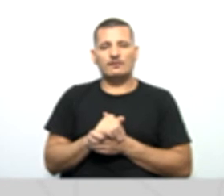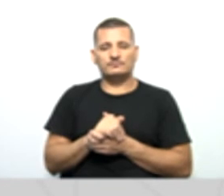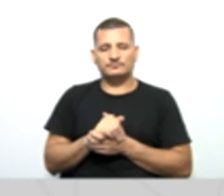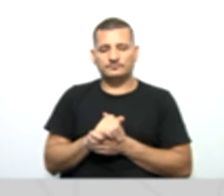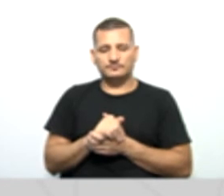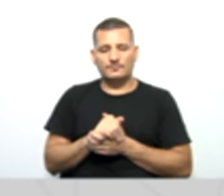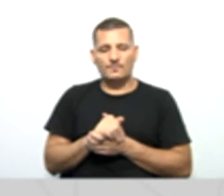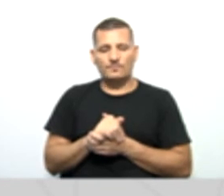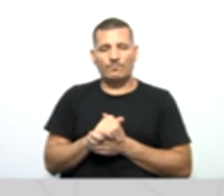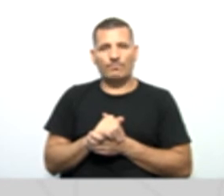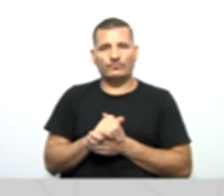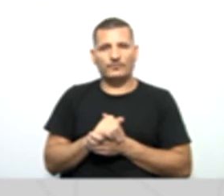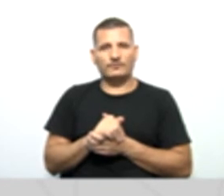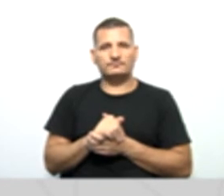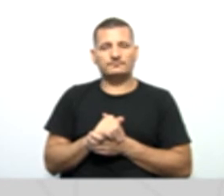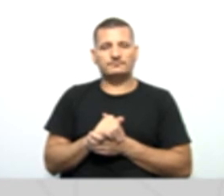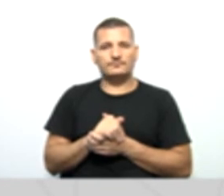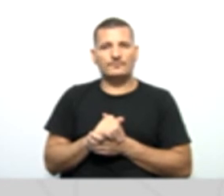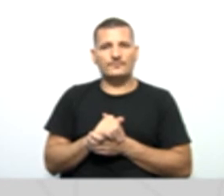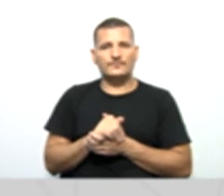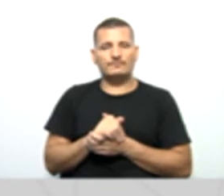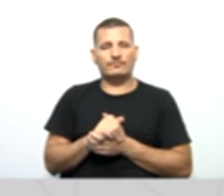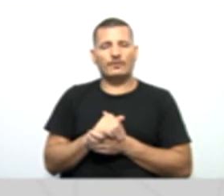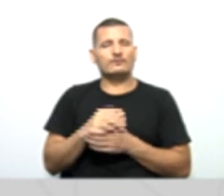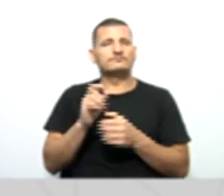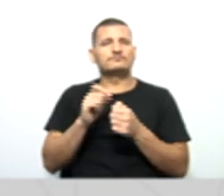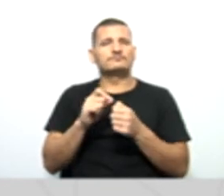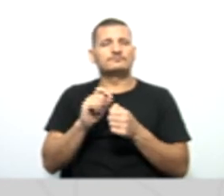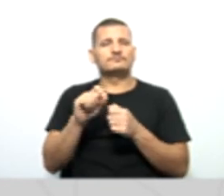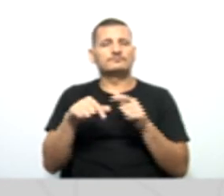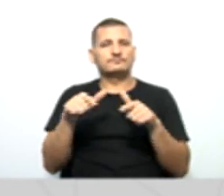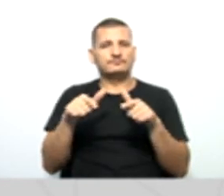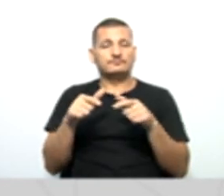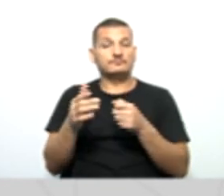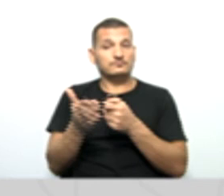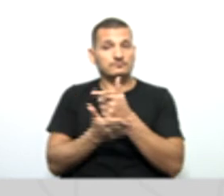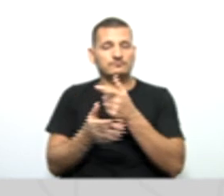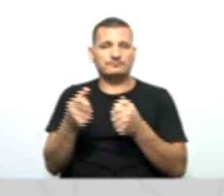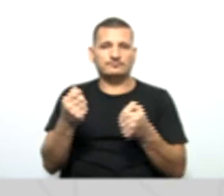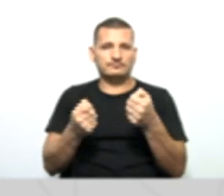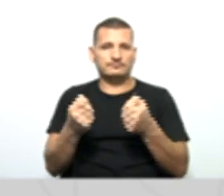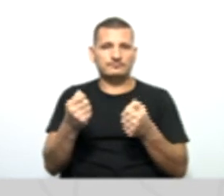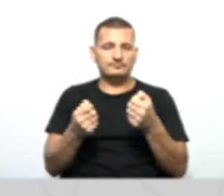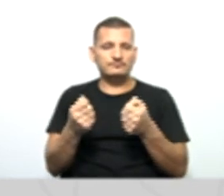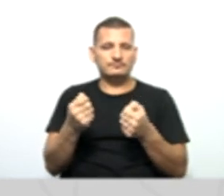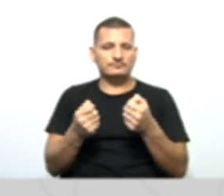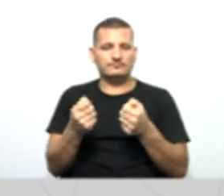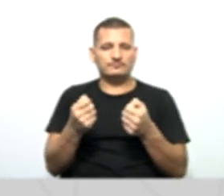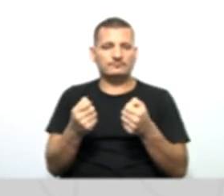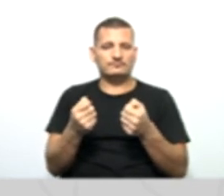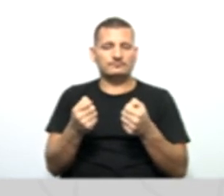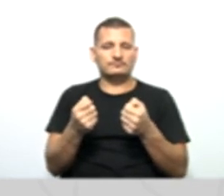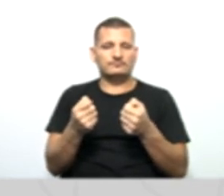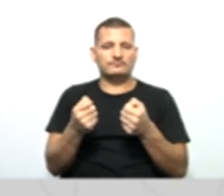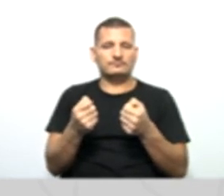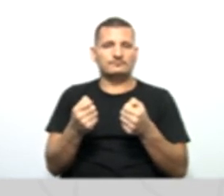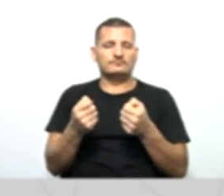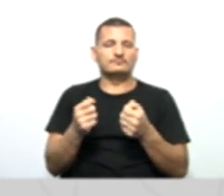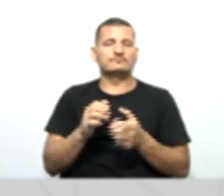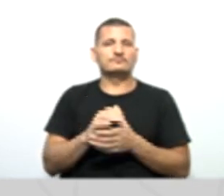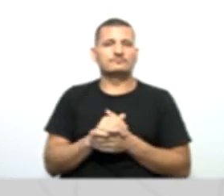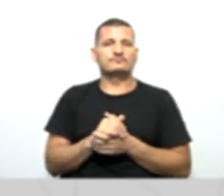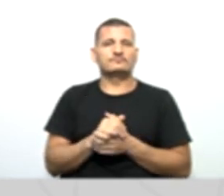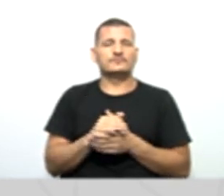engano. Então, a gente vai fazer uma tarefa que a gente tem que fazer, aquisição de veículos. Veículos, carros de passeio para poder fazer